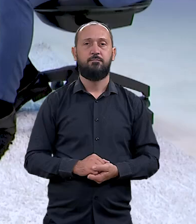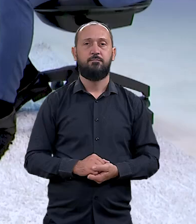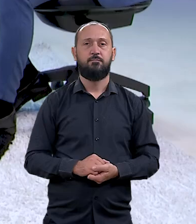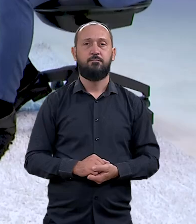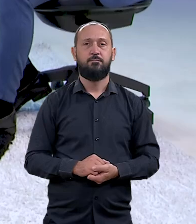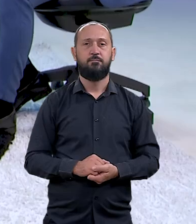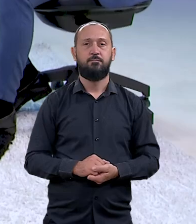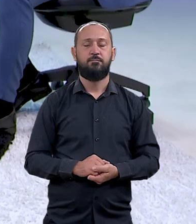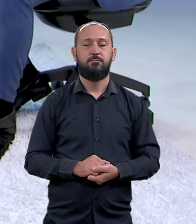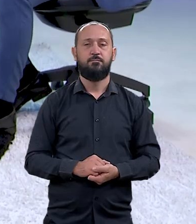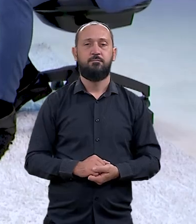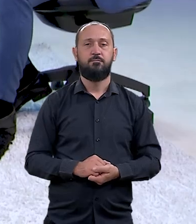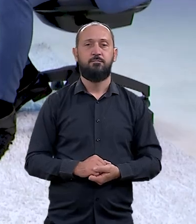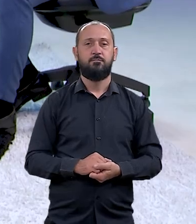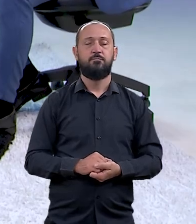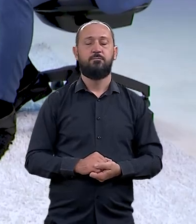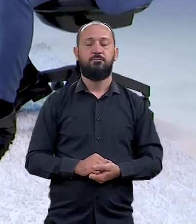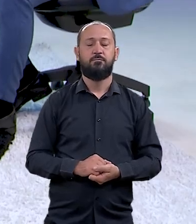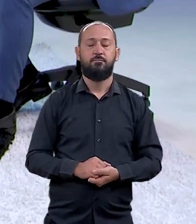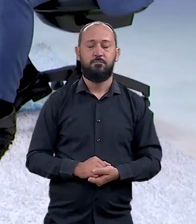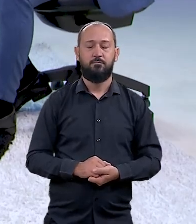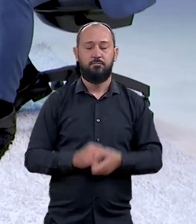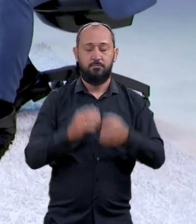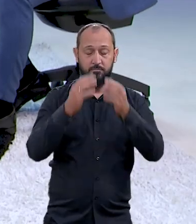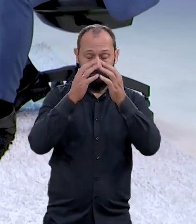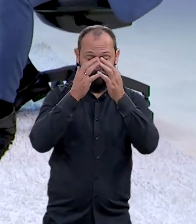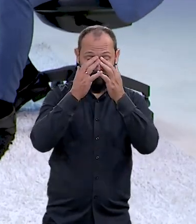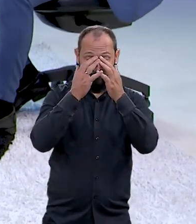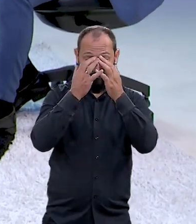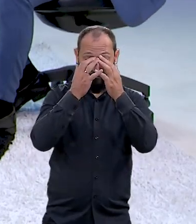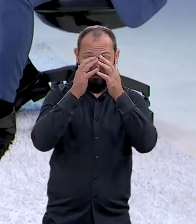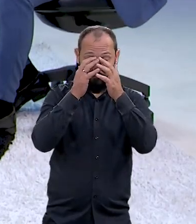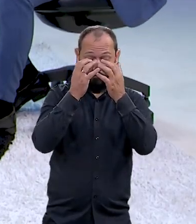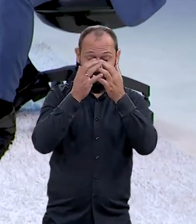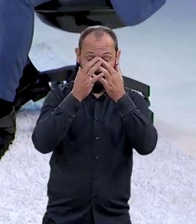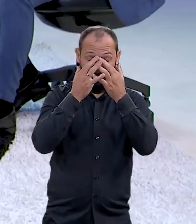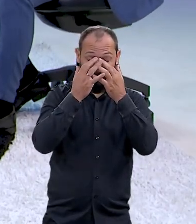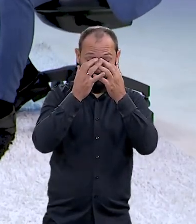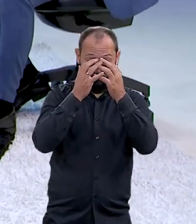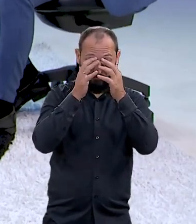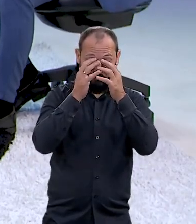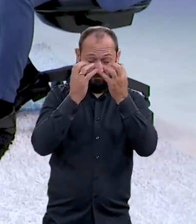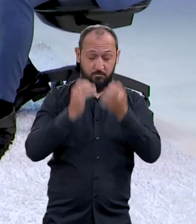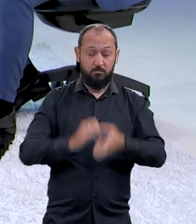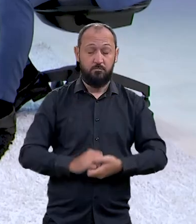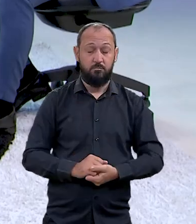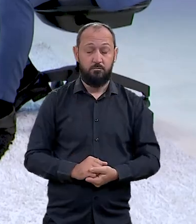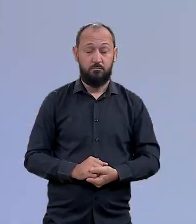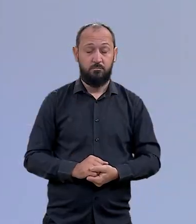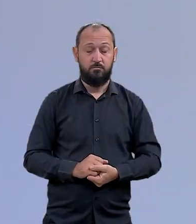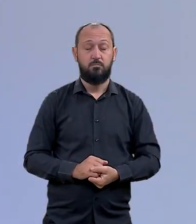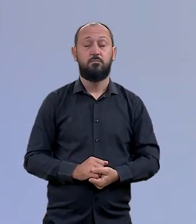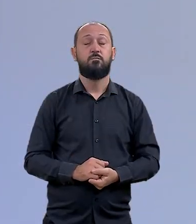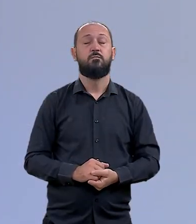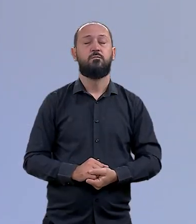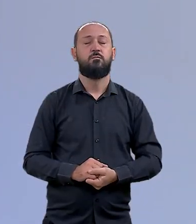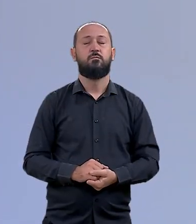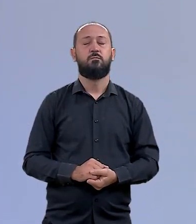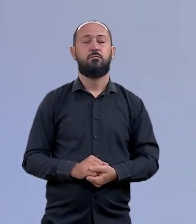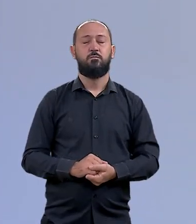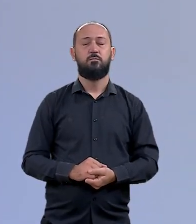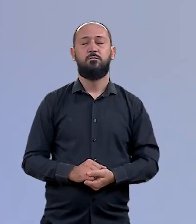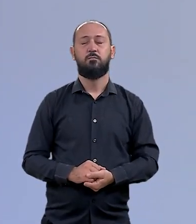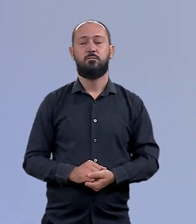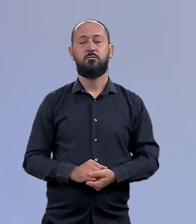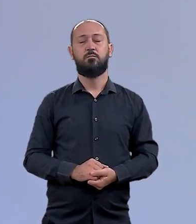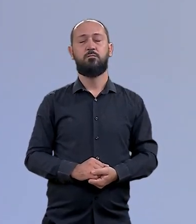de FEFEC, quando nós falamos de fundo eleitoral, nós falamos de dinheiro de tributos, nós falamos de dinheiro de contribuinte. Né? Então, por isso,